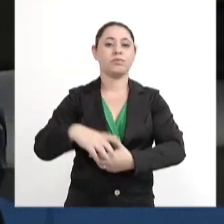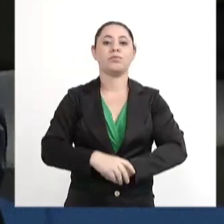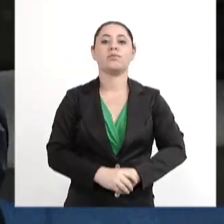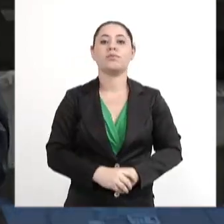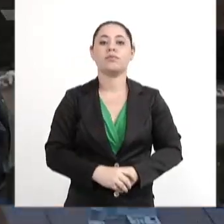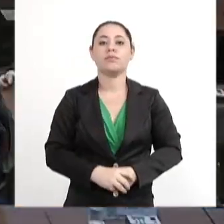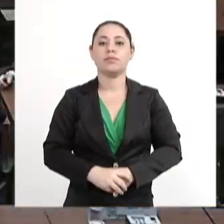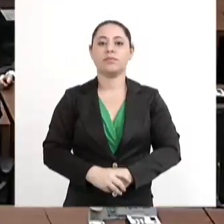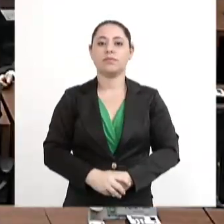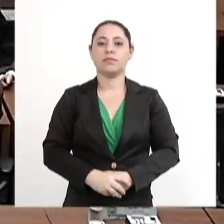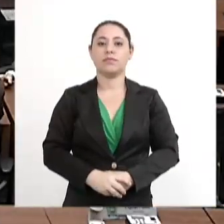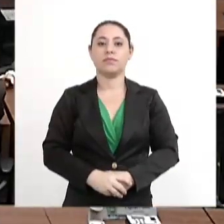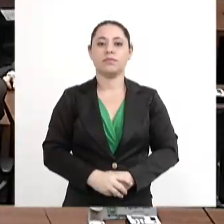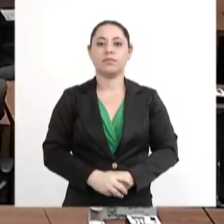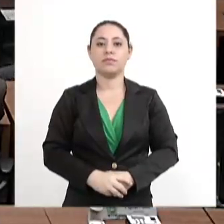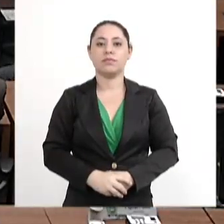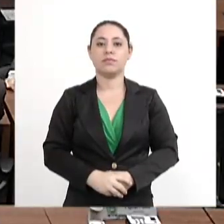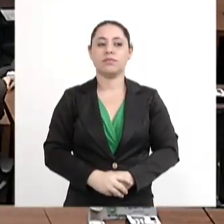sonoro.